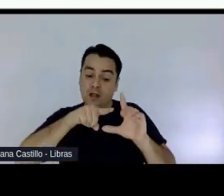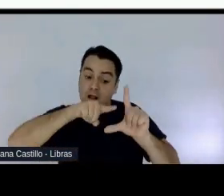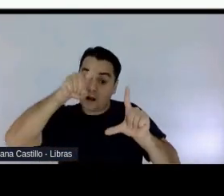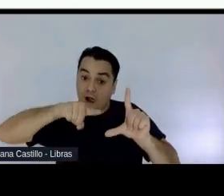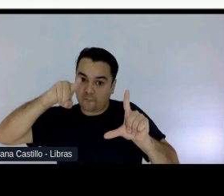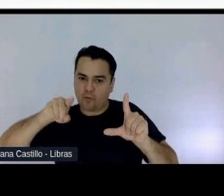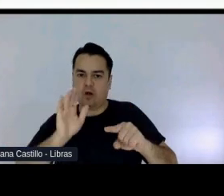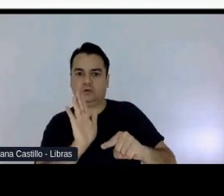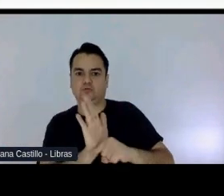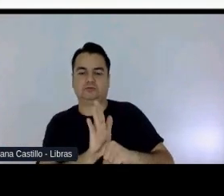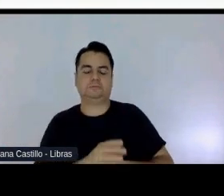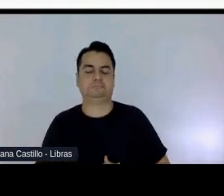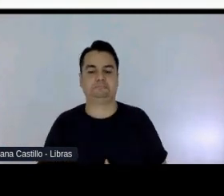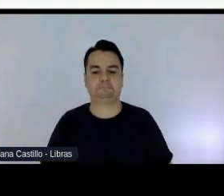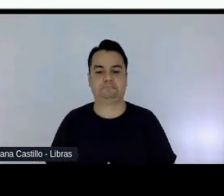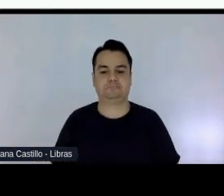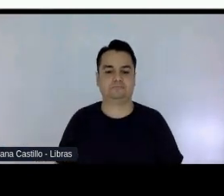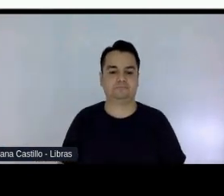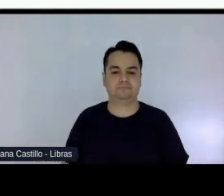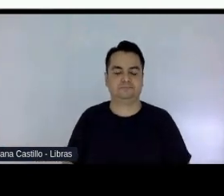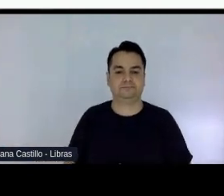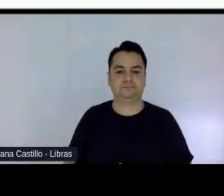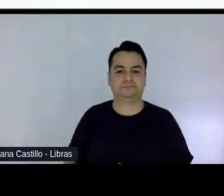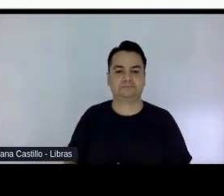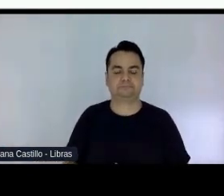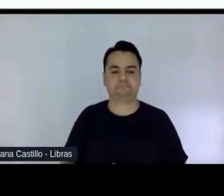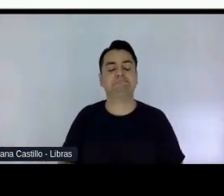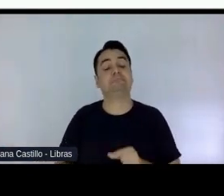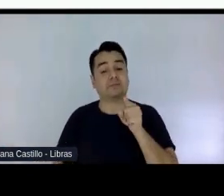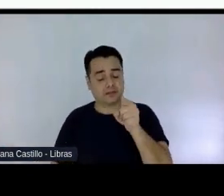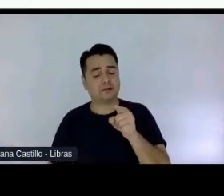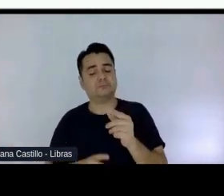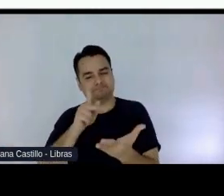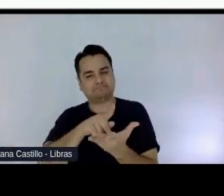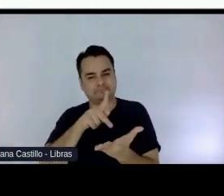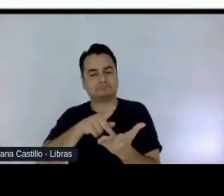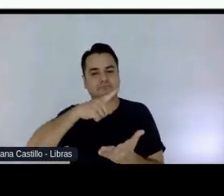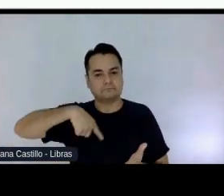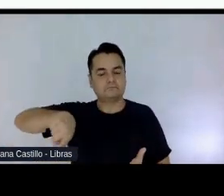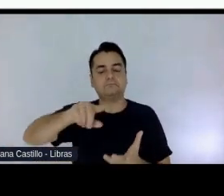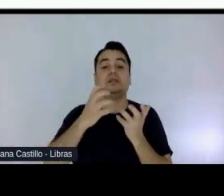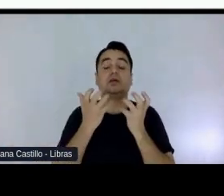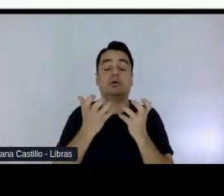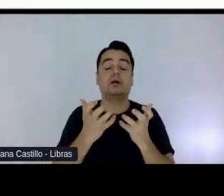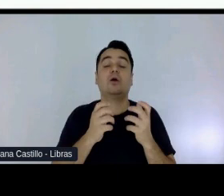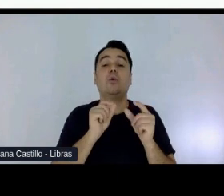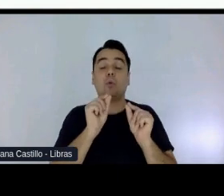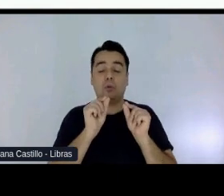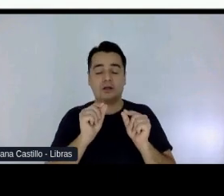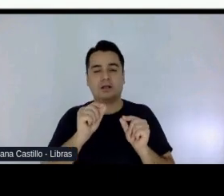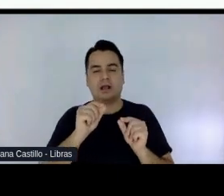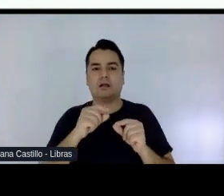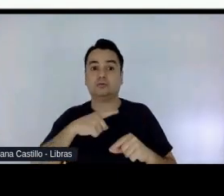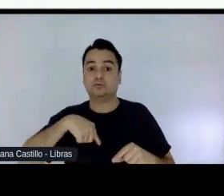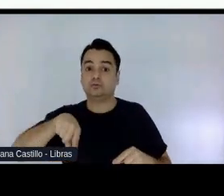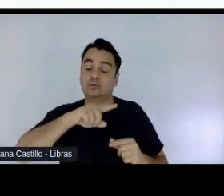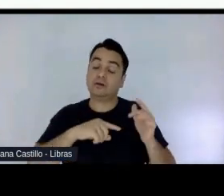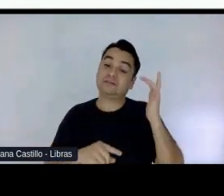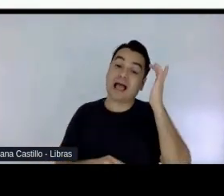gráficos. Aqui, realmente, a gente, né, quer trazer o que a gente acha